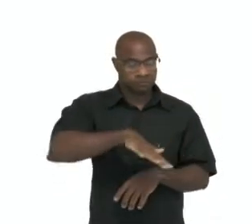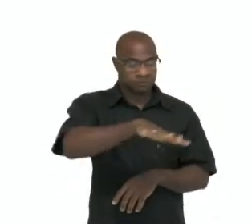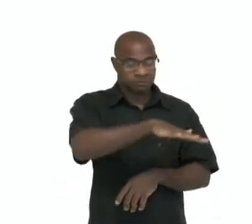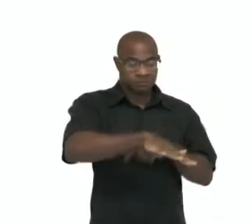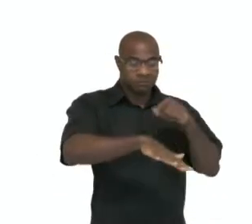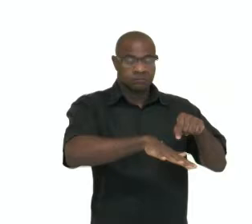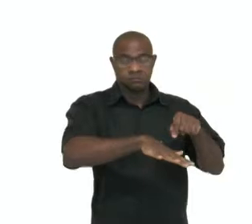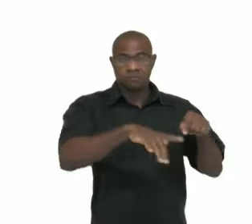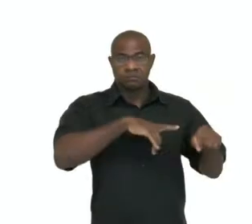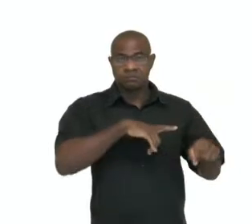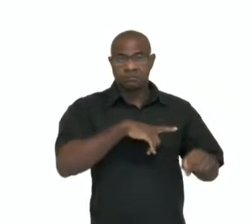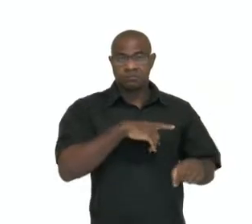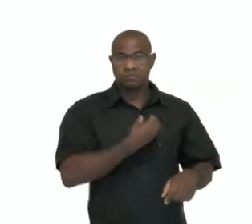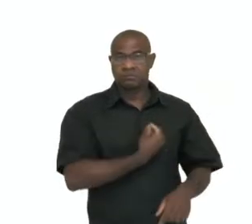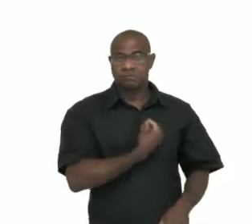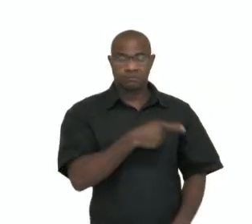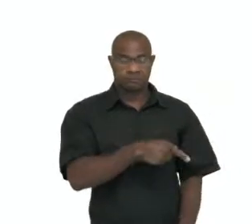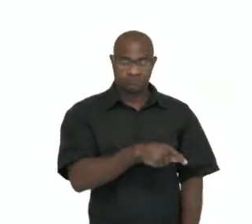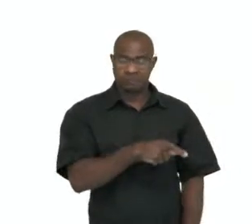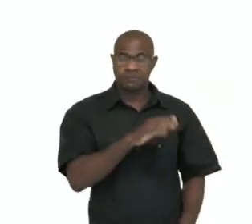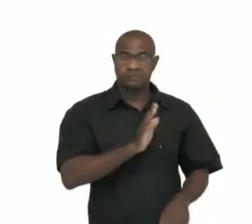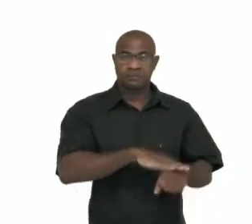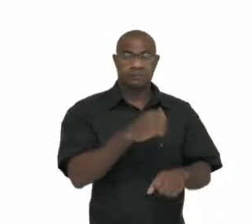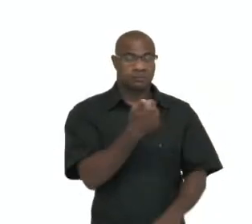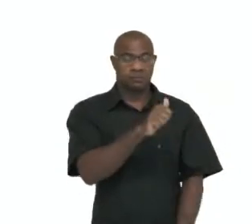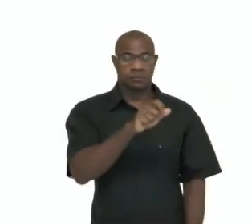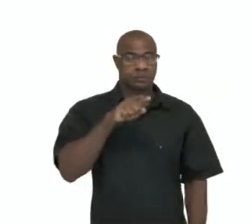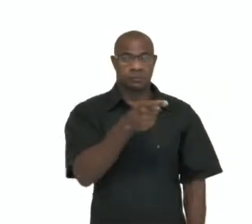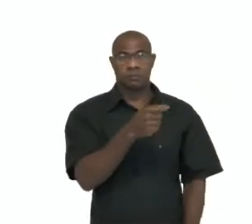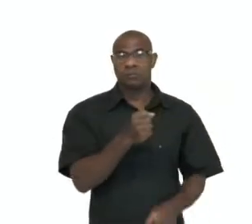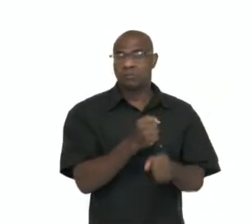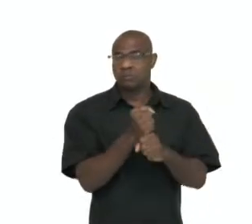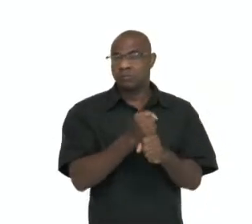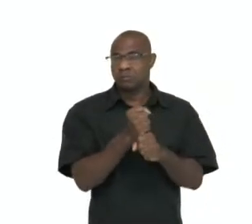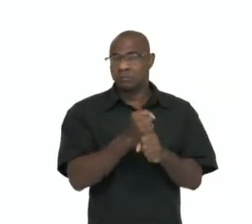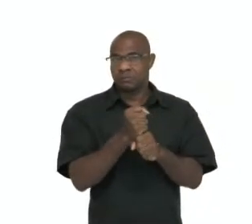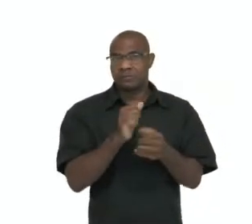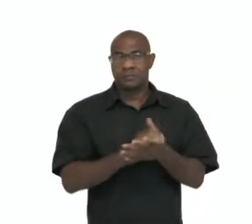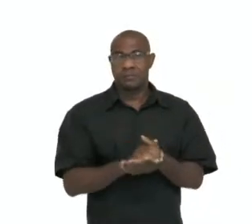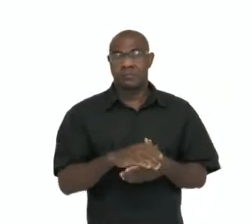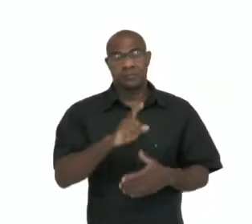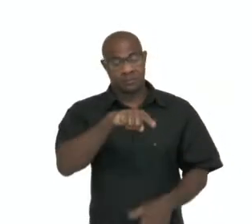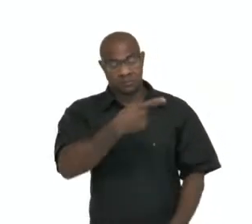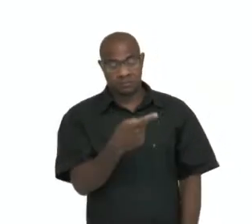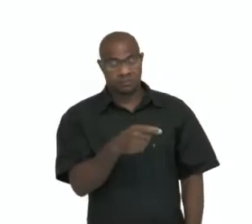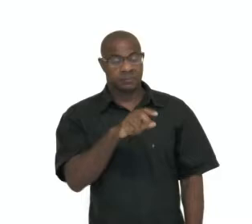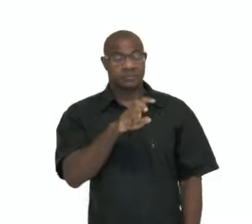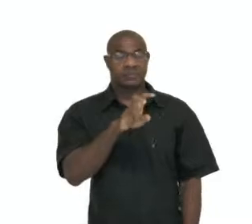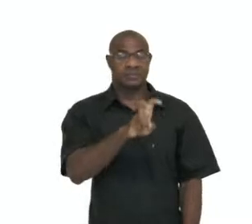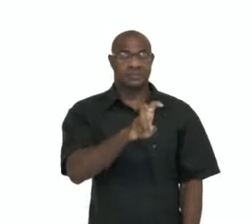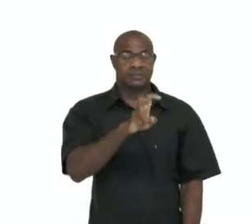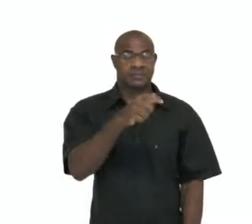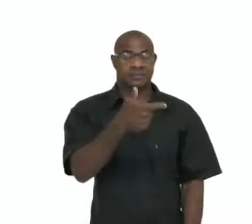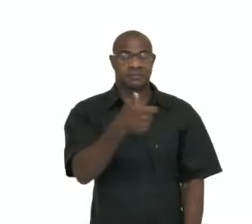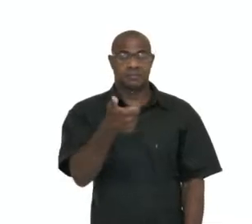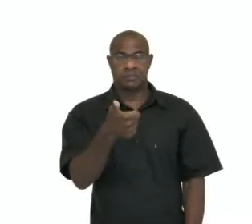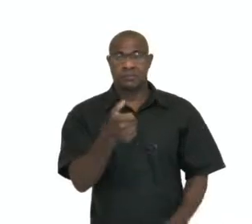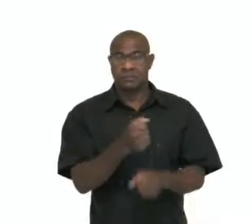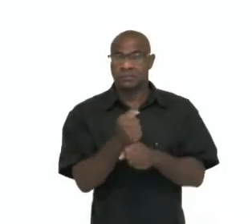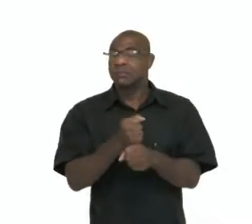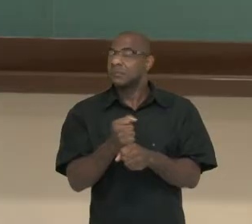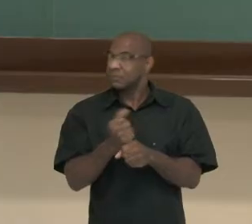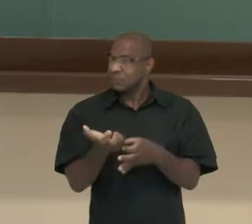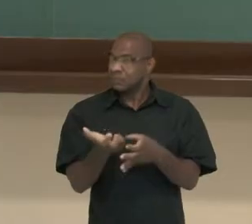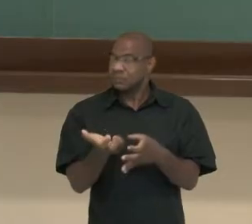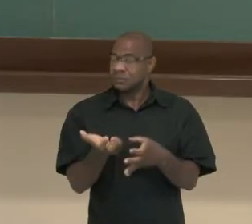há mais de 11 mil anos. E agora, 521 anos depois, qual é o lugar desses